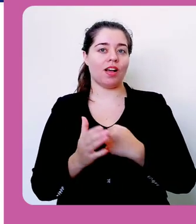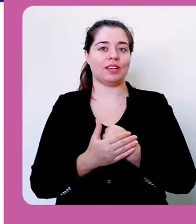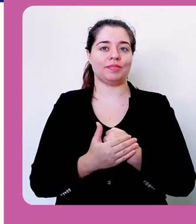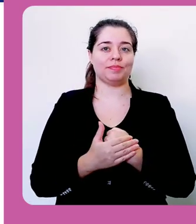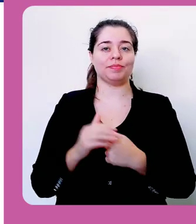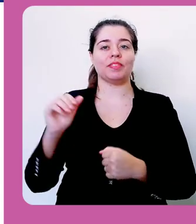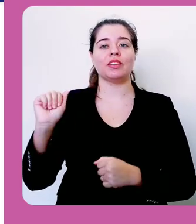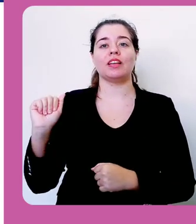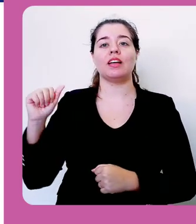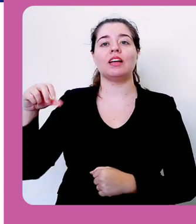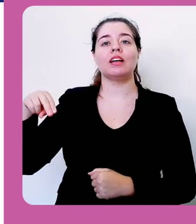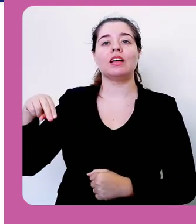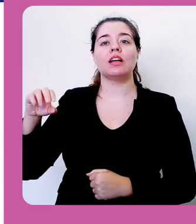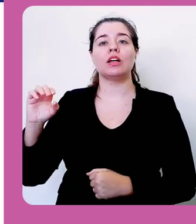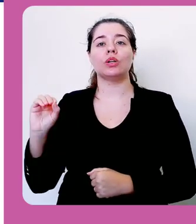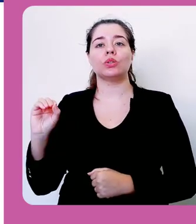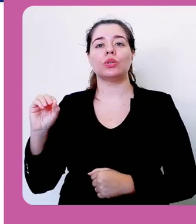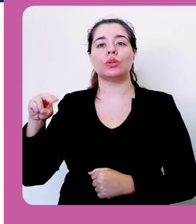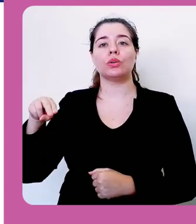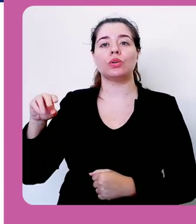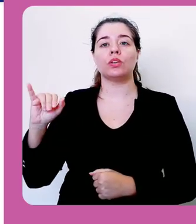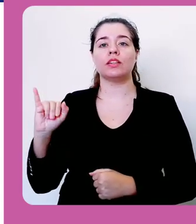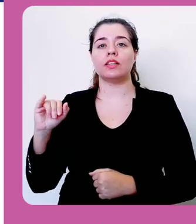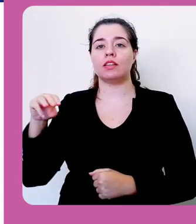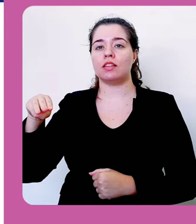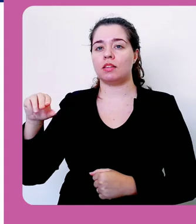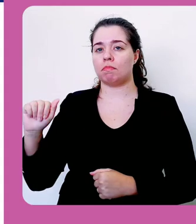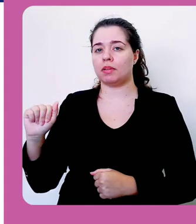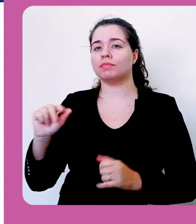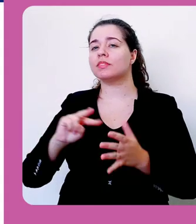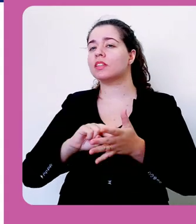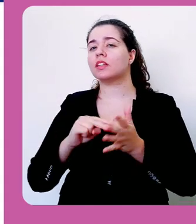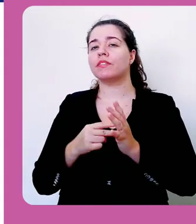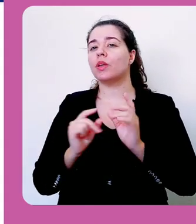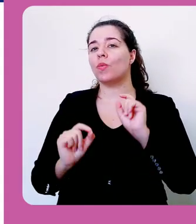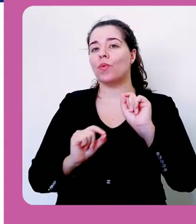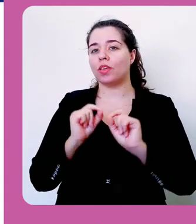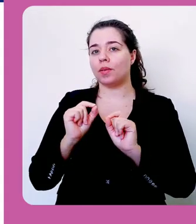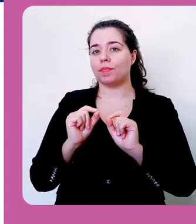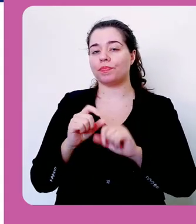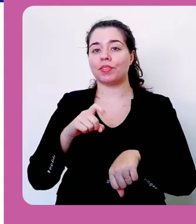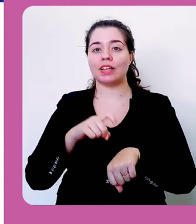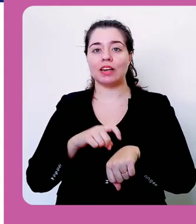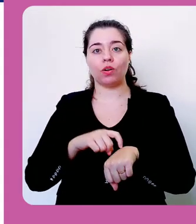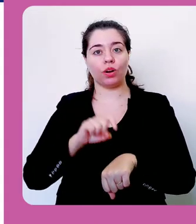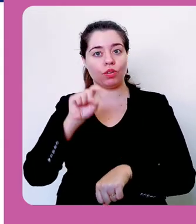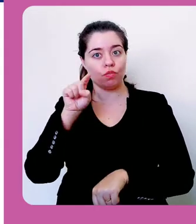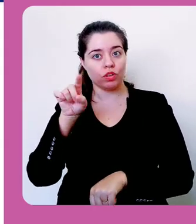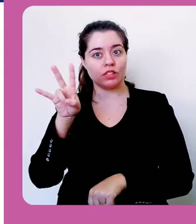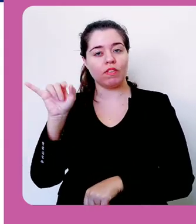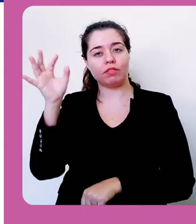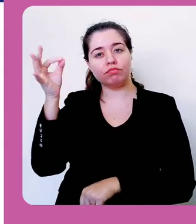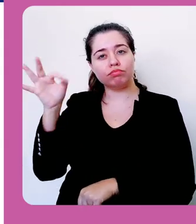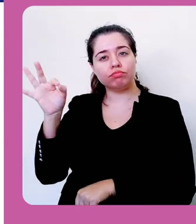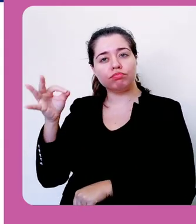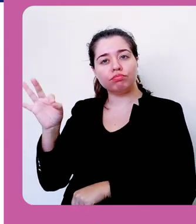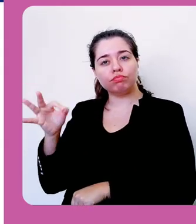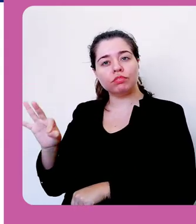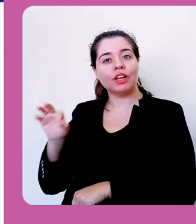vai corrigir, você não sabe quem é o aluno que você vai estar